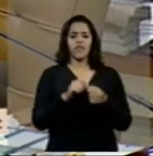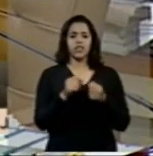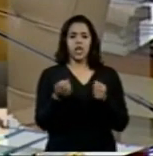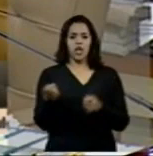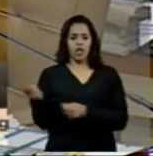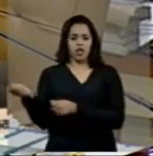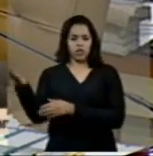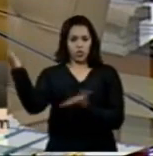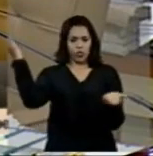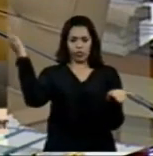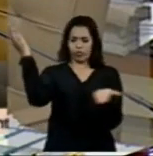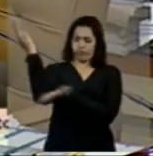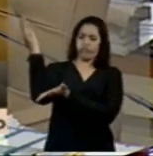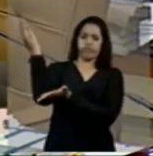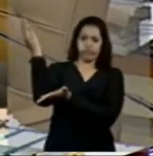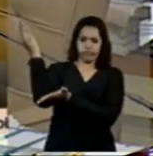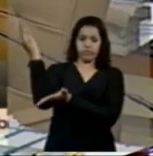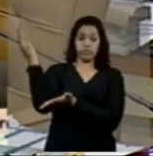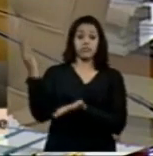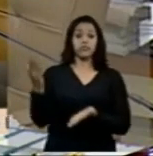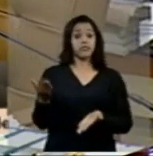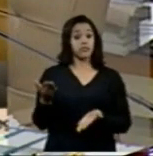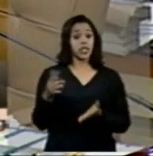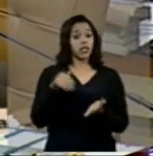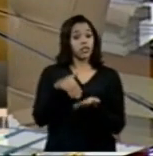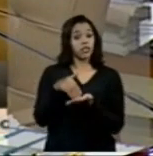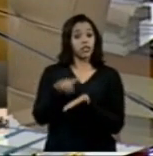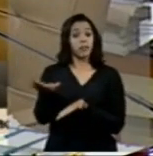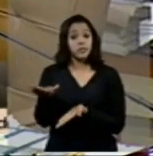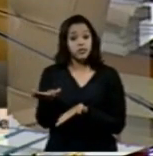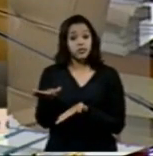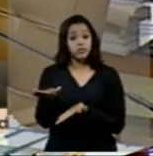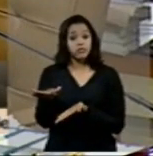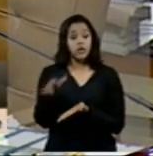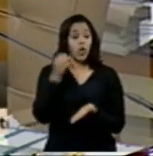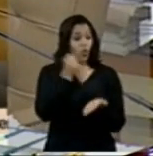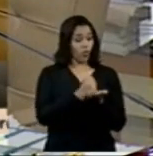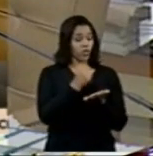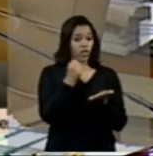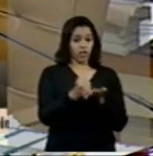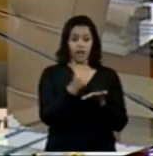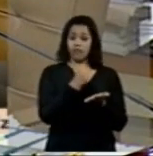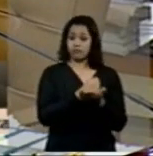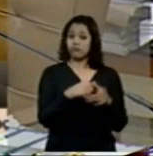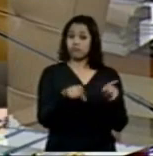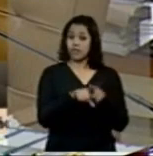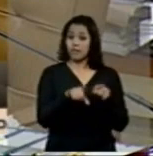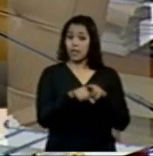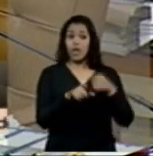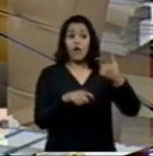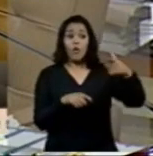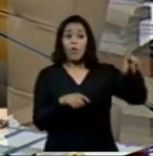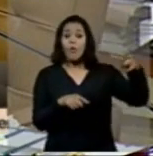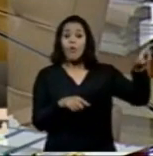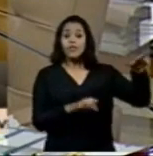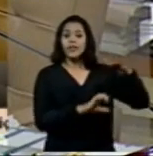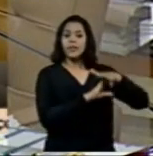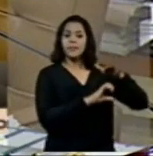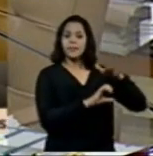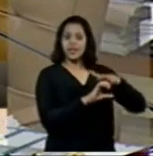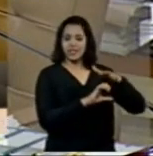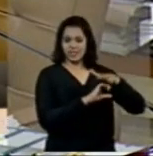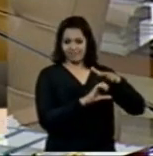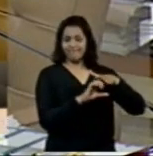motosserra, entre outras funções na Cenibra, foram demitidos e contratados, na sua grande maioria, pelas empresas prestadoras